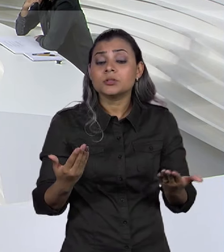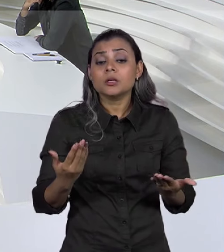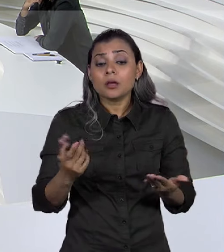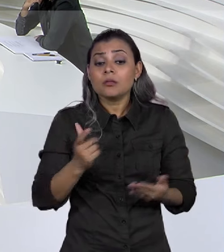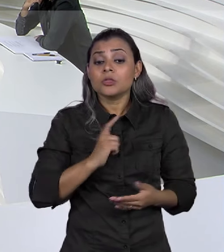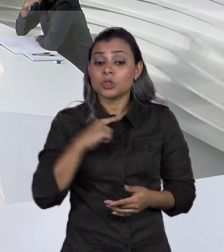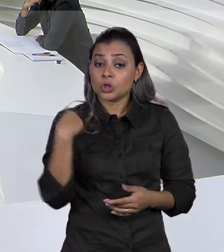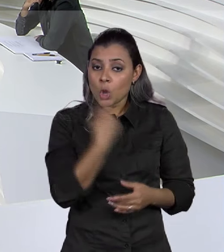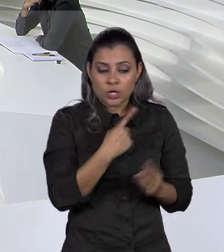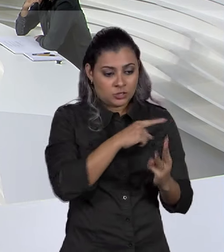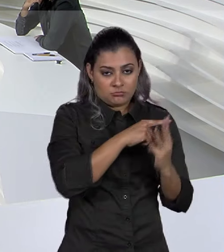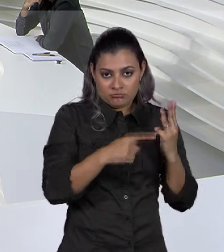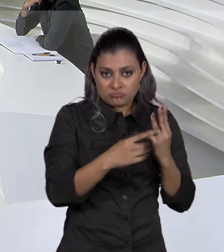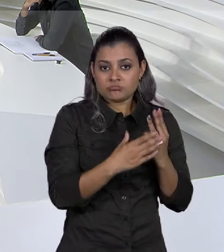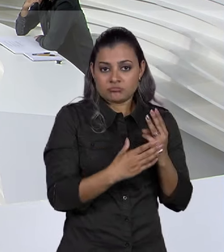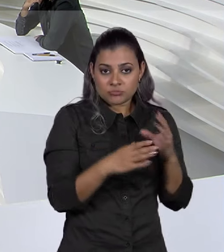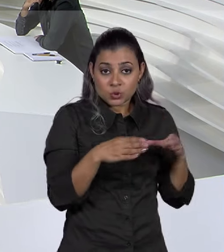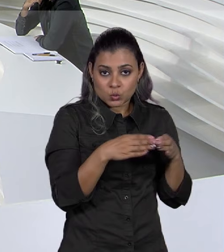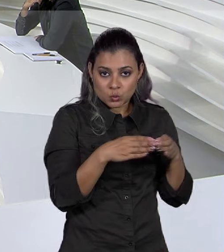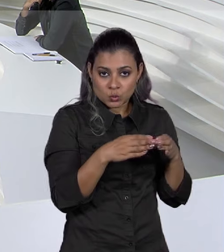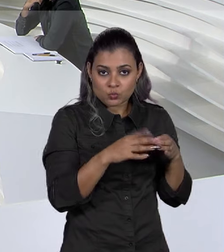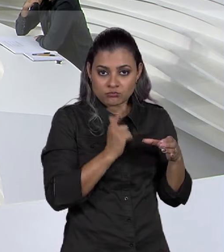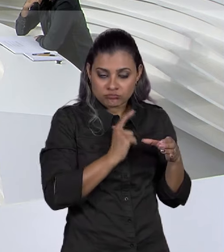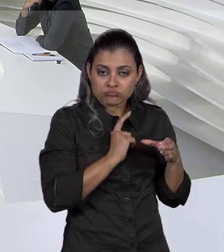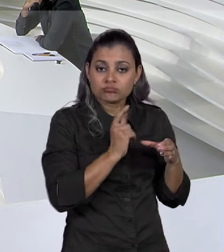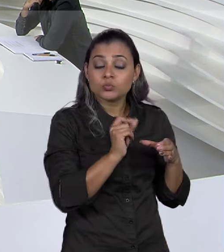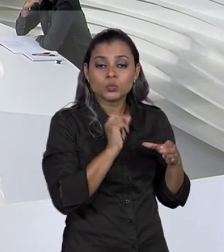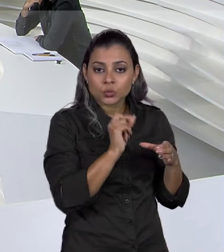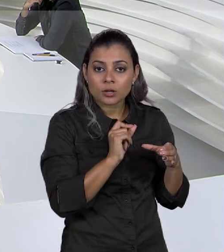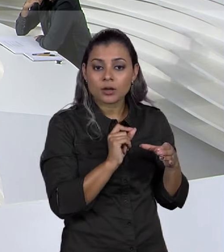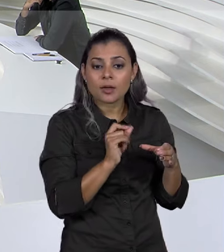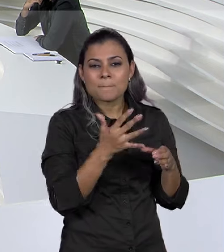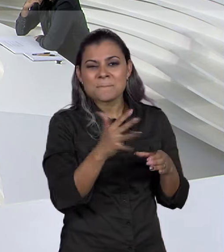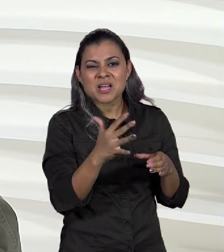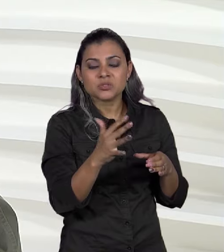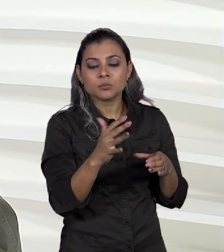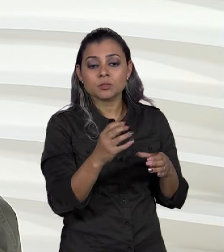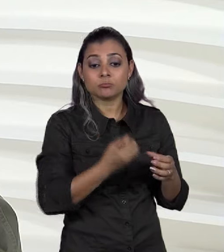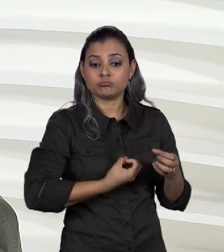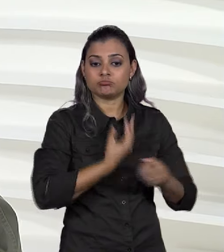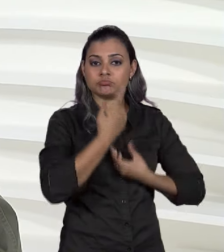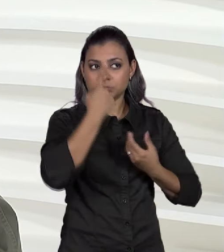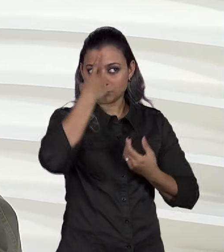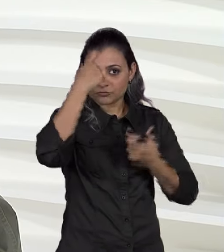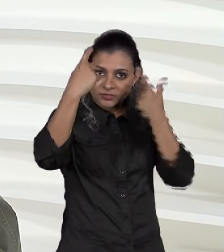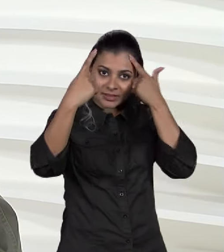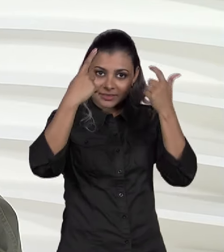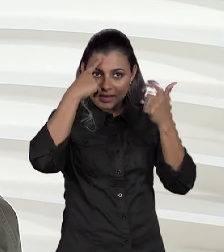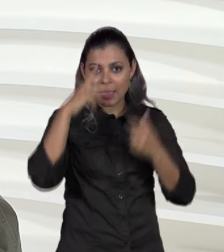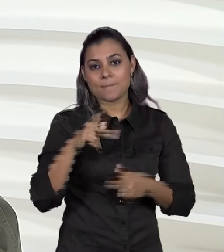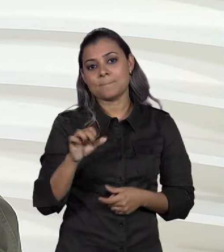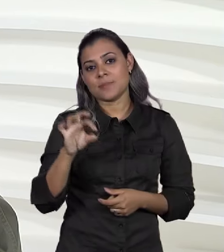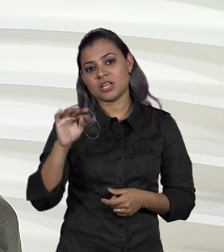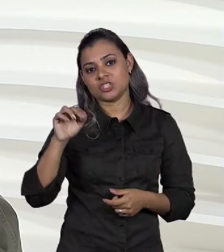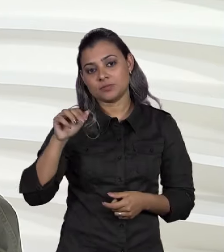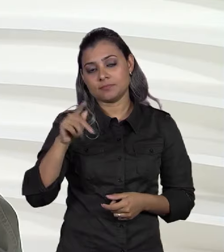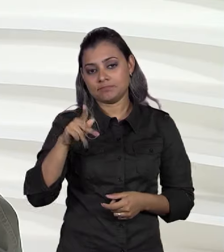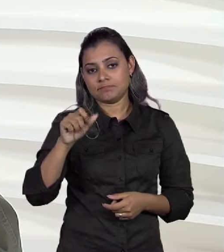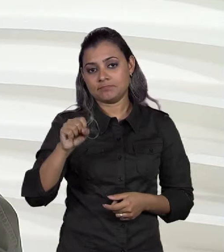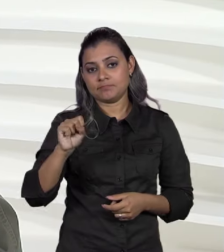nós fundamos. Primeiro eles fizeram o Ai Governo, que foi mais ou menos a inspiração para a gente fazer o Pasquim.